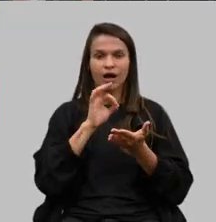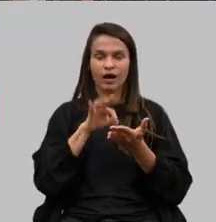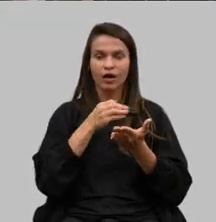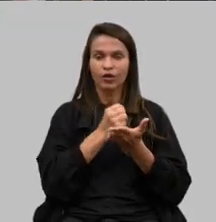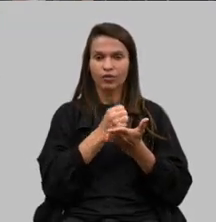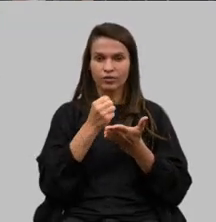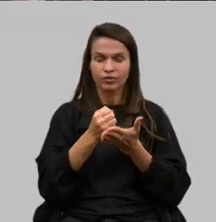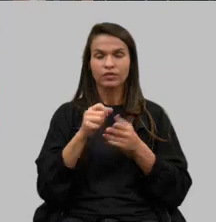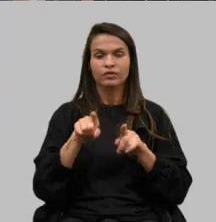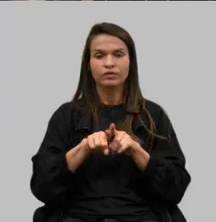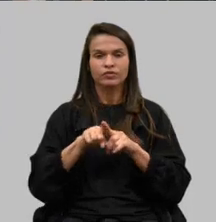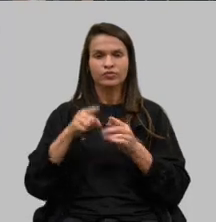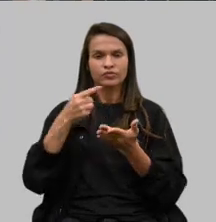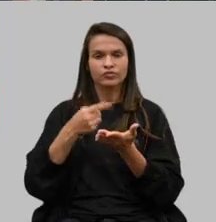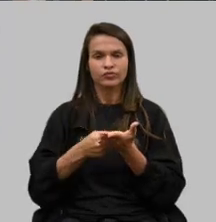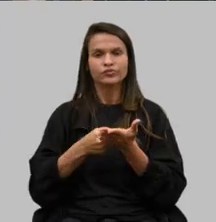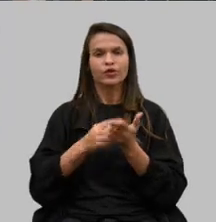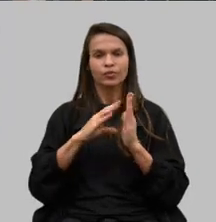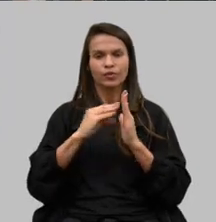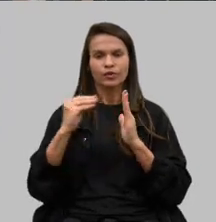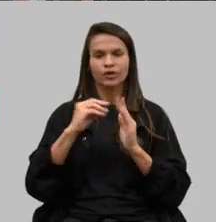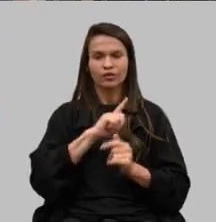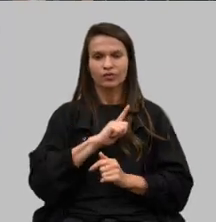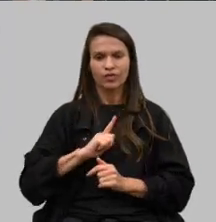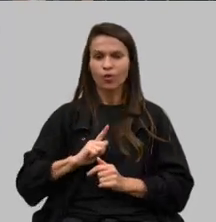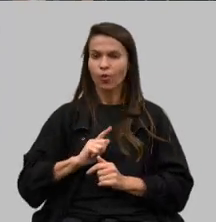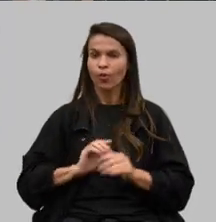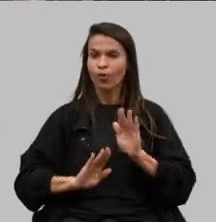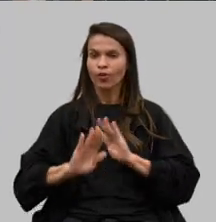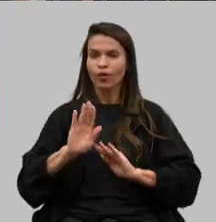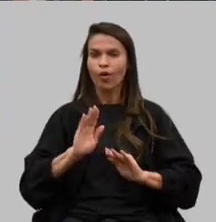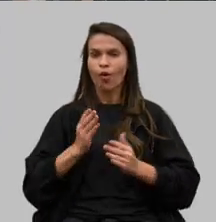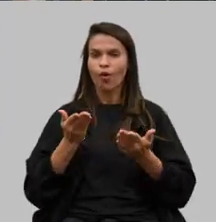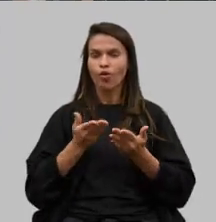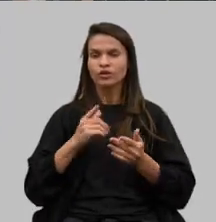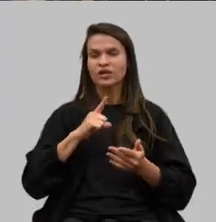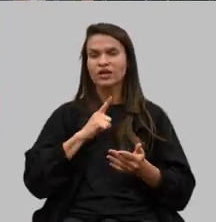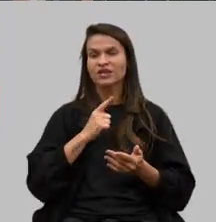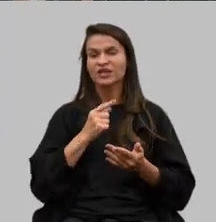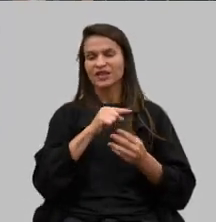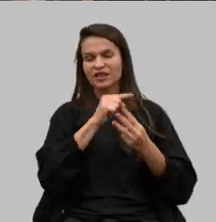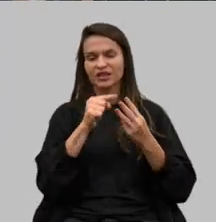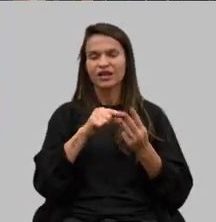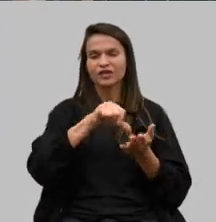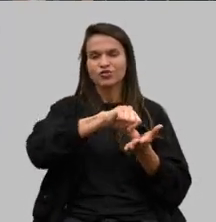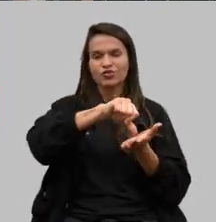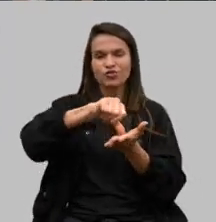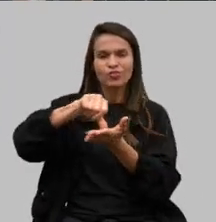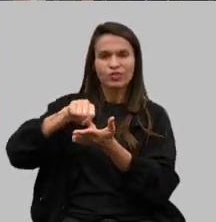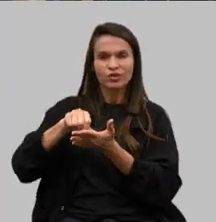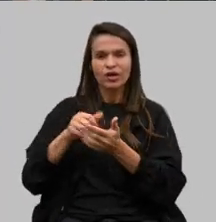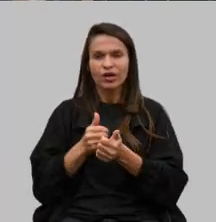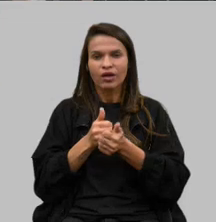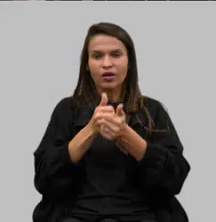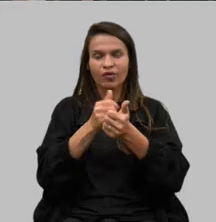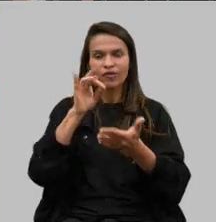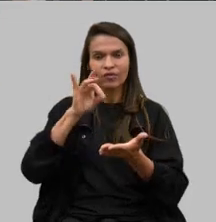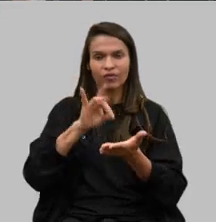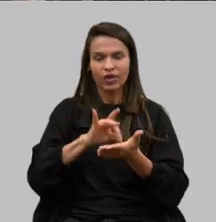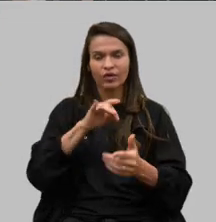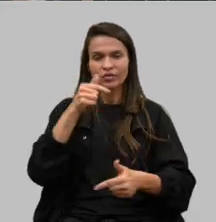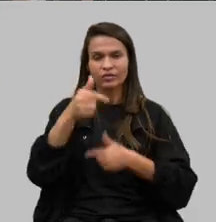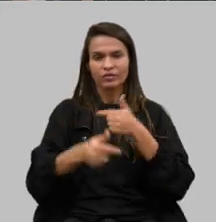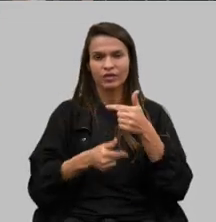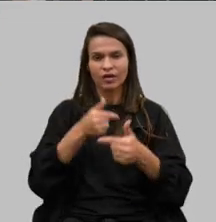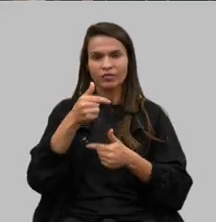estabelecemos também um modelo de governança muito cuidadoso Deputado hoje são três comitês que acompanham e validam o trabalho